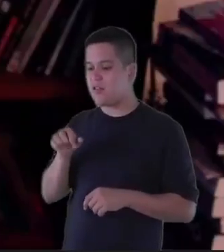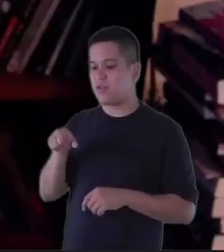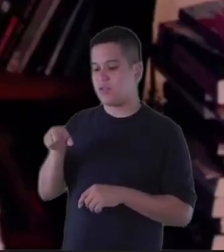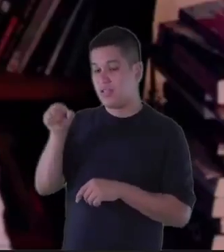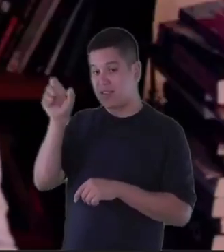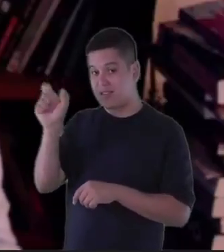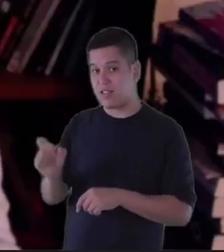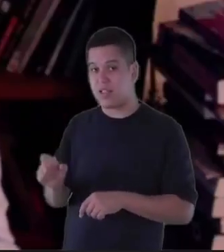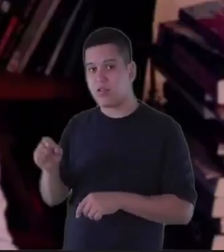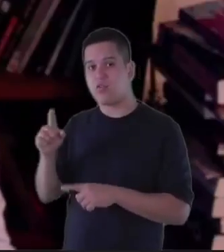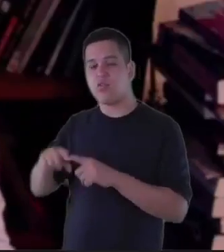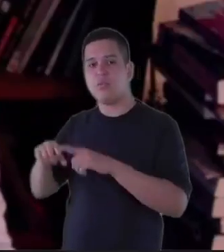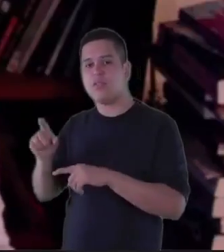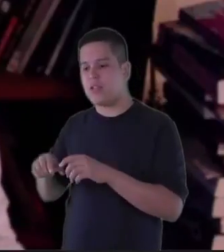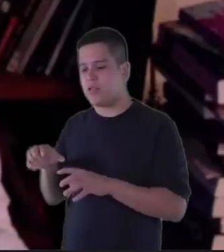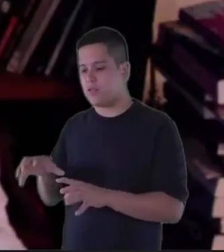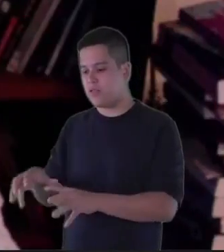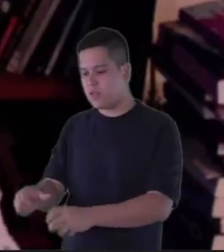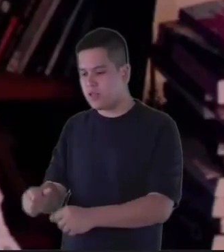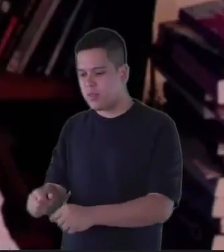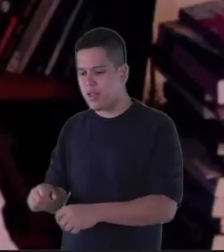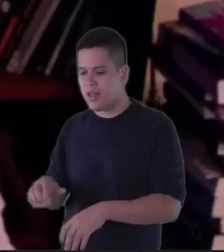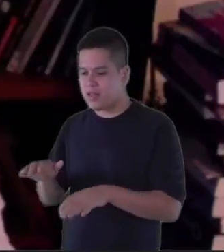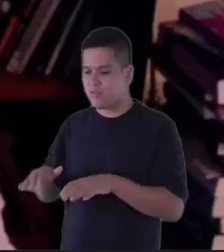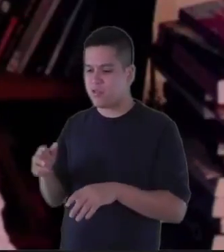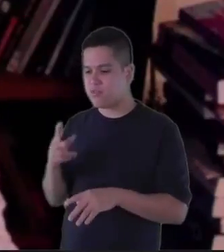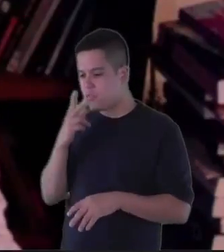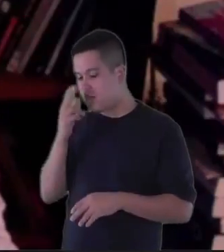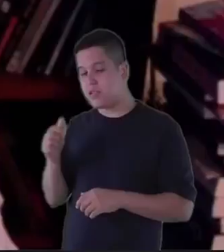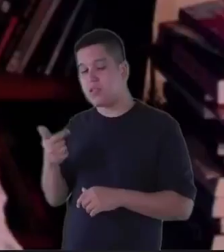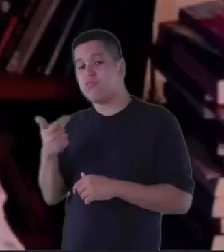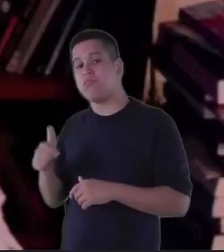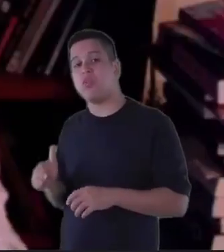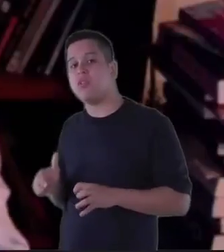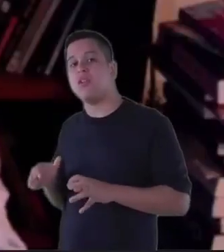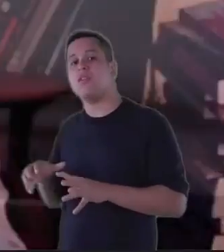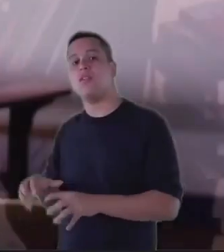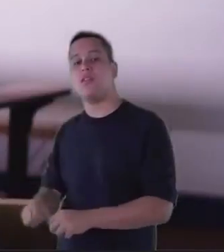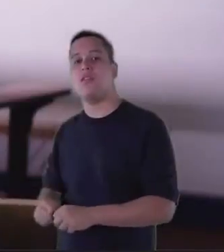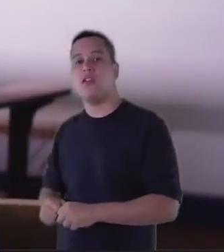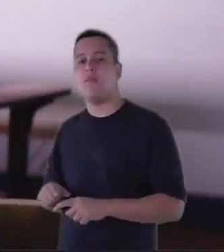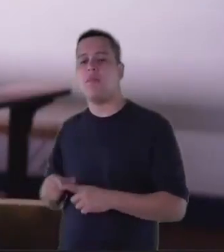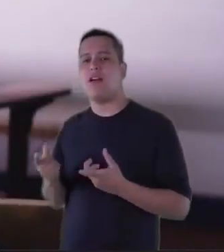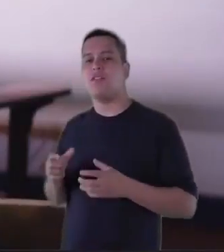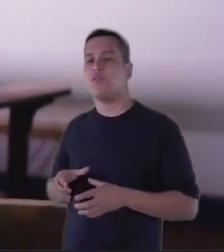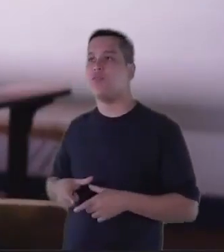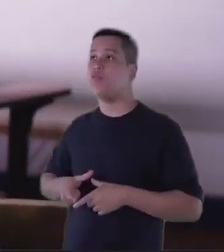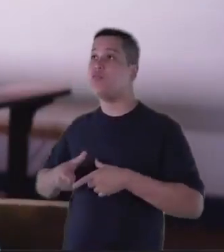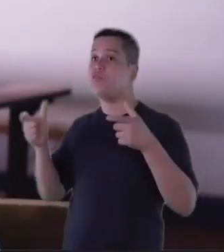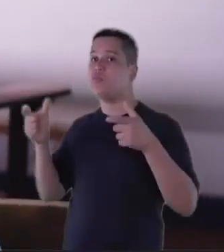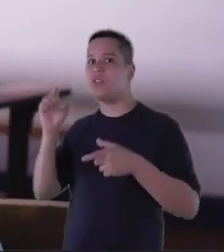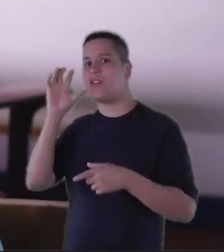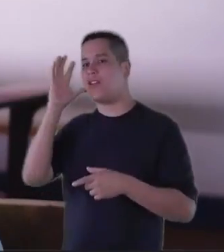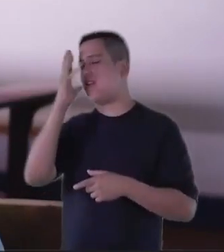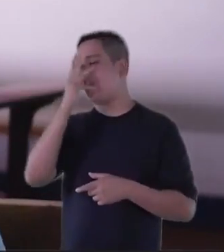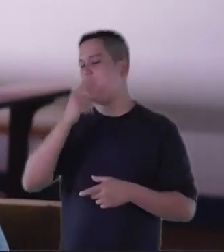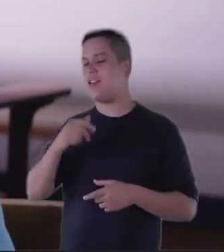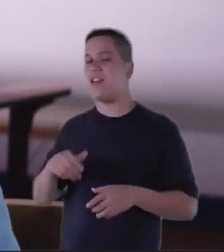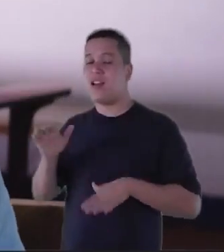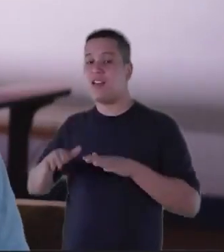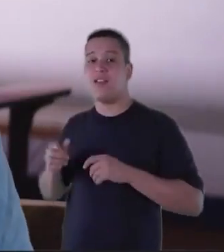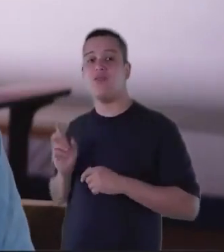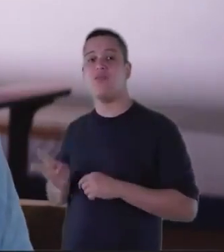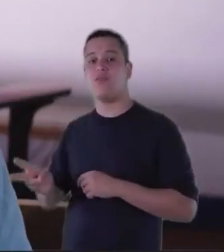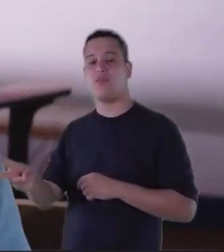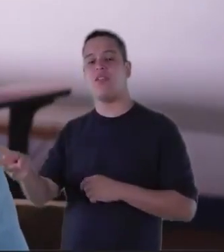mão, mas as coisas findas, muito mais que lindas, essas ficarão. Eu preciso falar isso porque Carlos Drummond